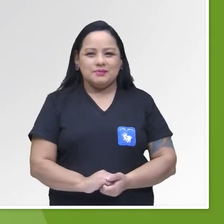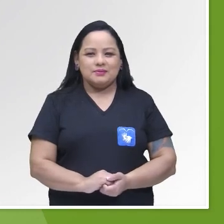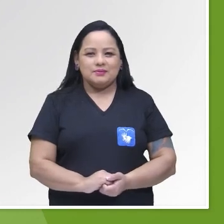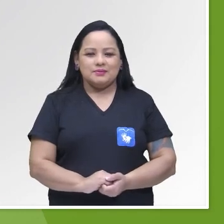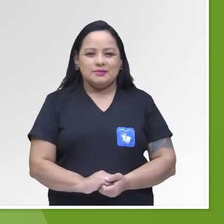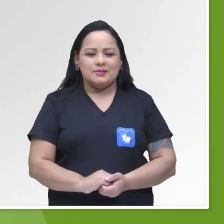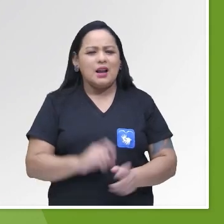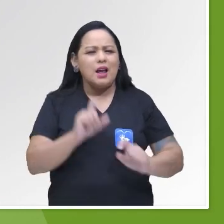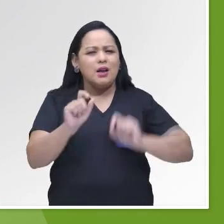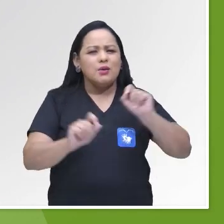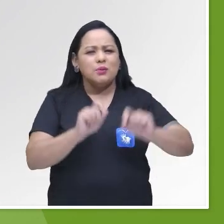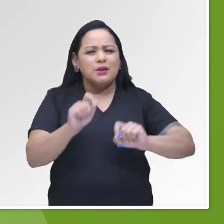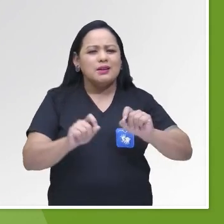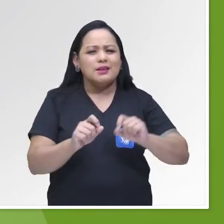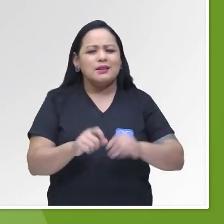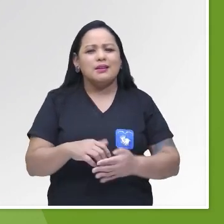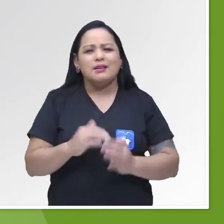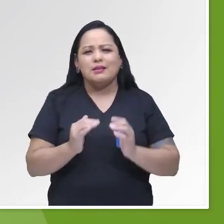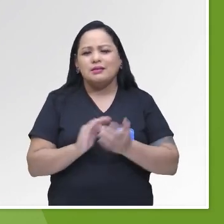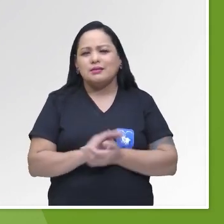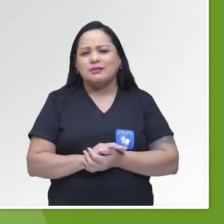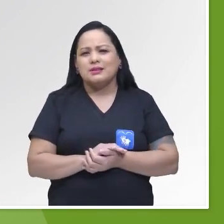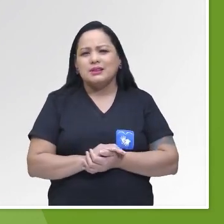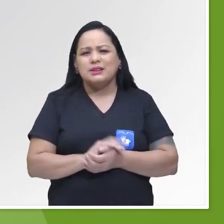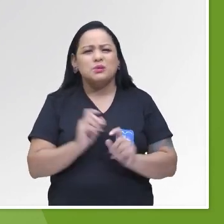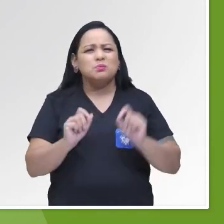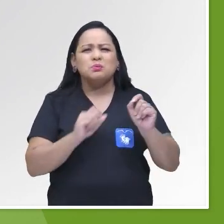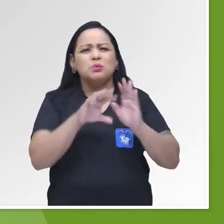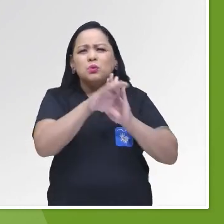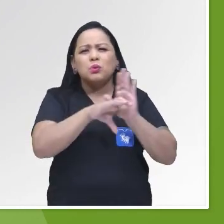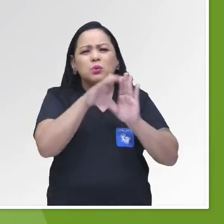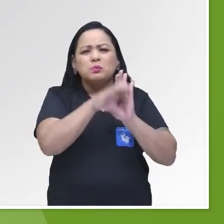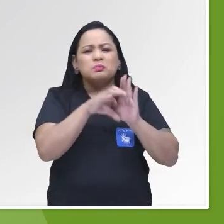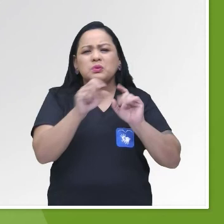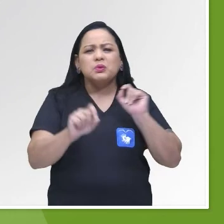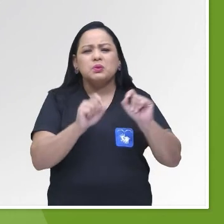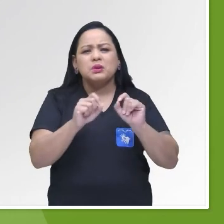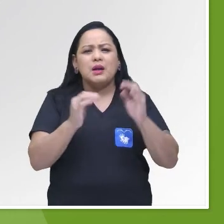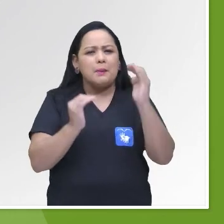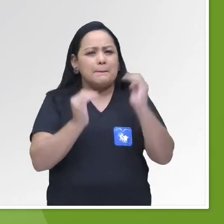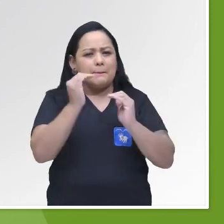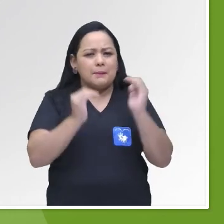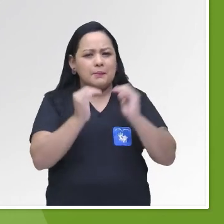E o que é, né? O que consiste o